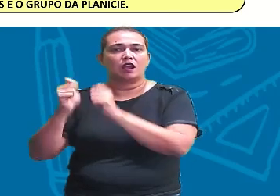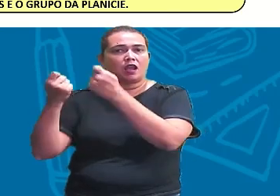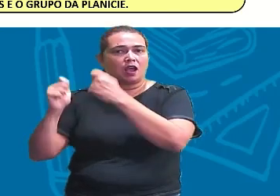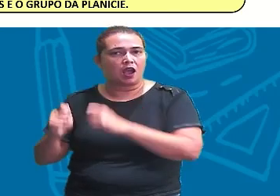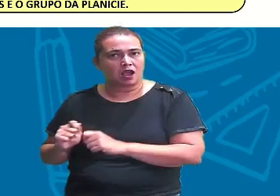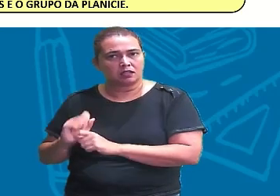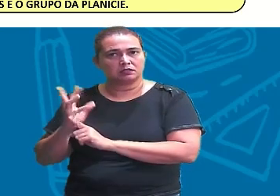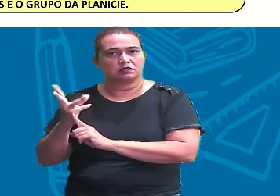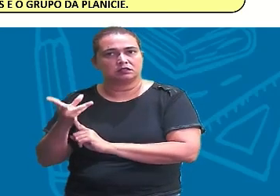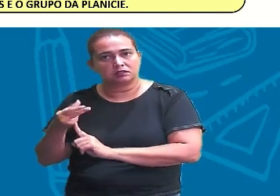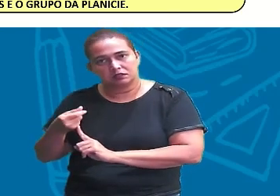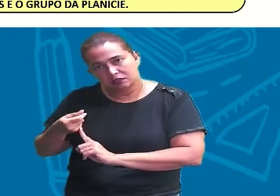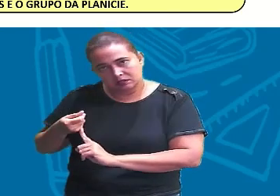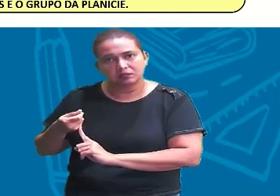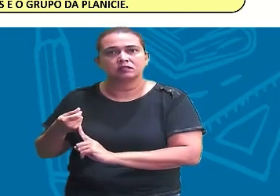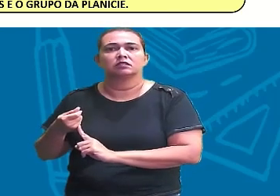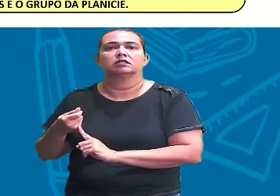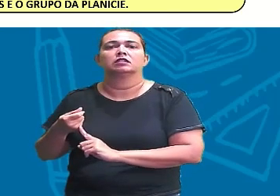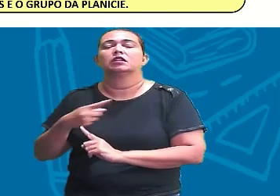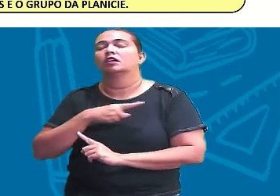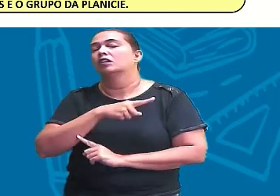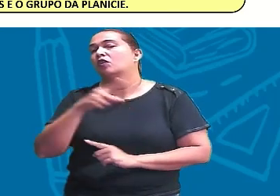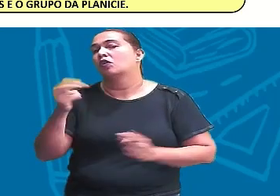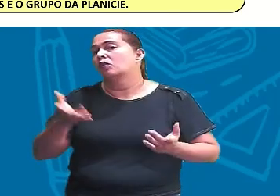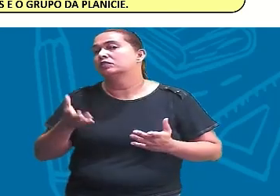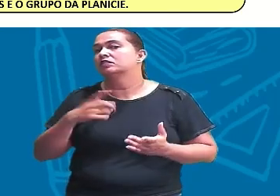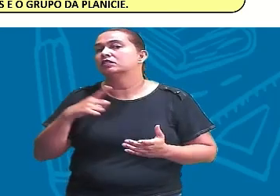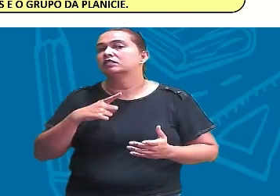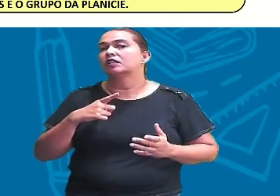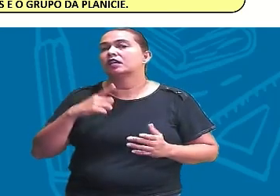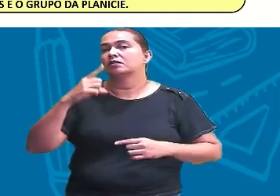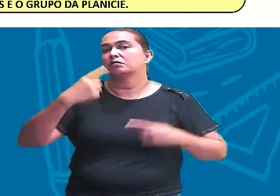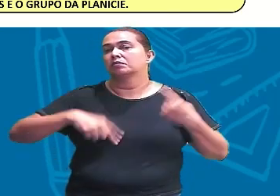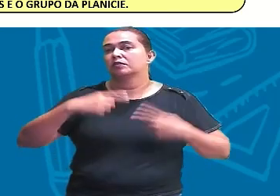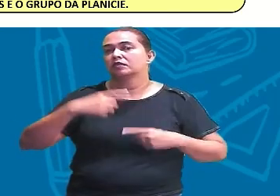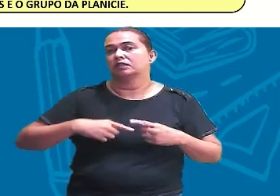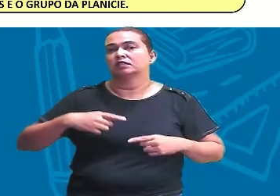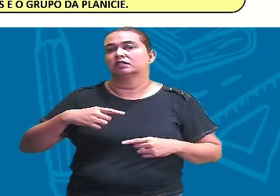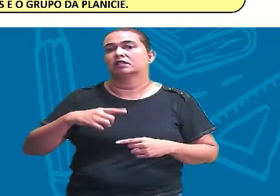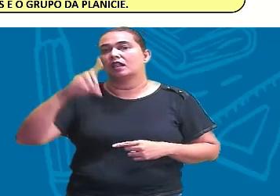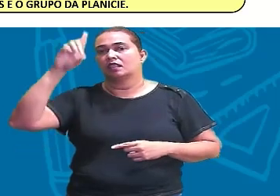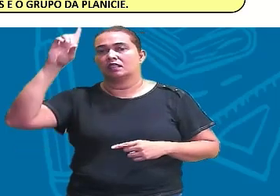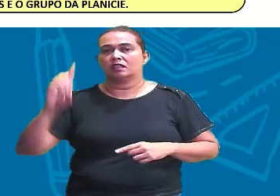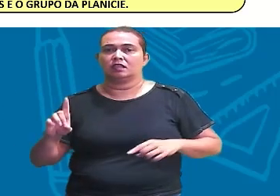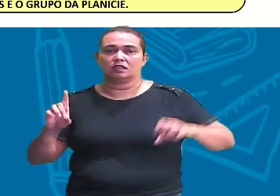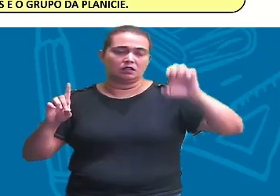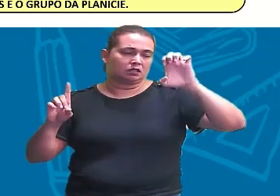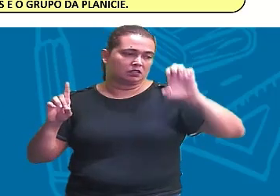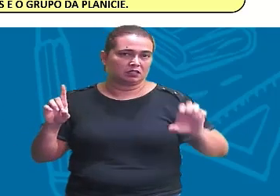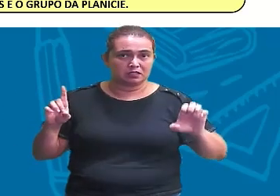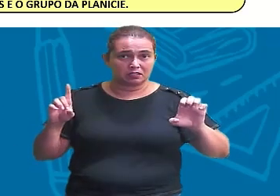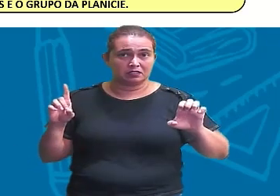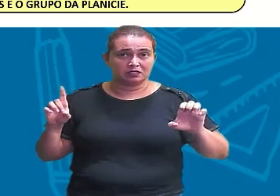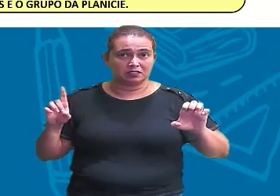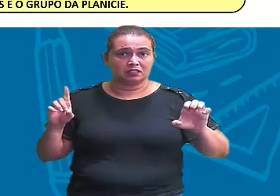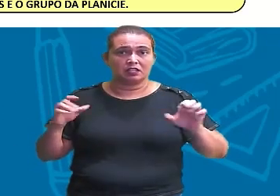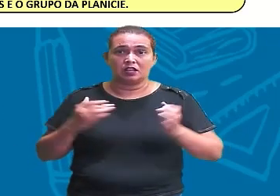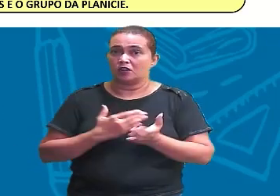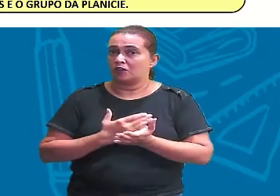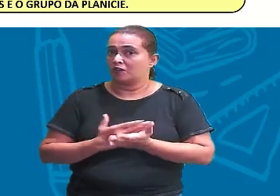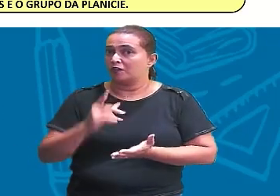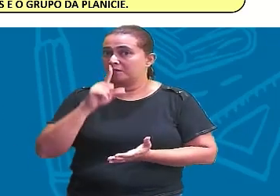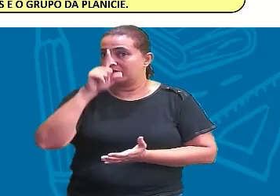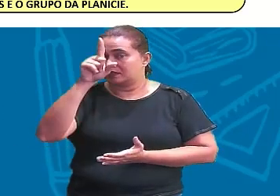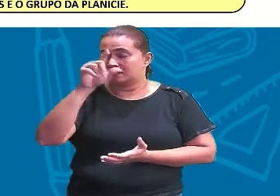falar na política de direita e de esquerda, né? Essa ideia de direita e esquerda nasce pela primeira vez aqui na